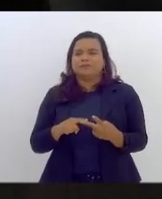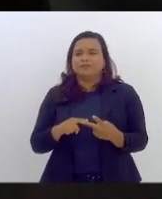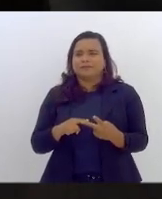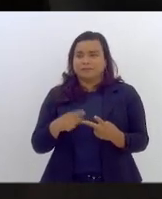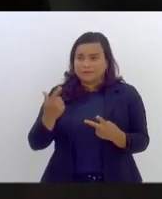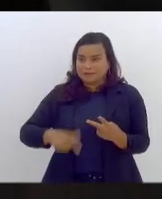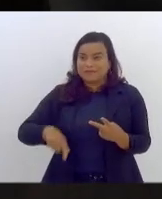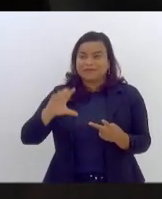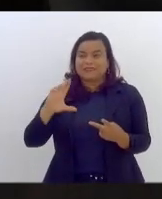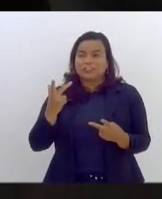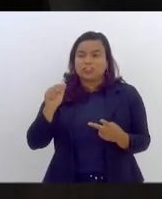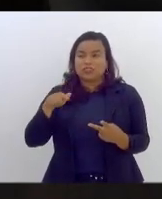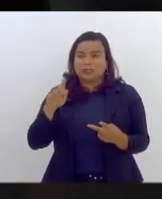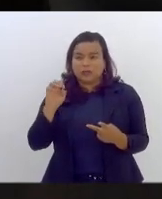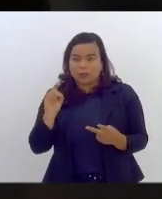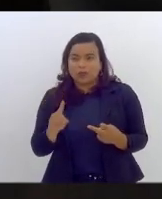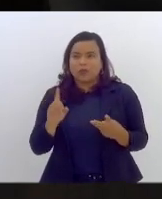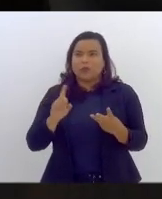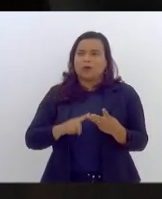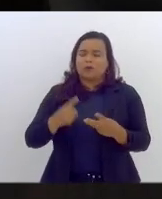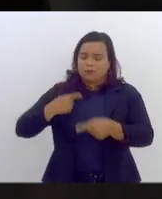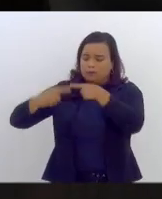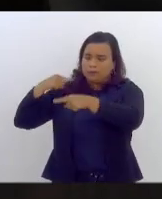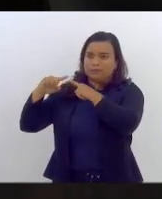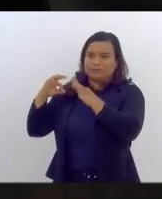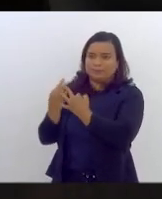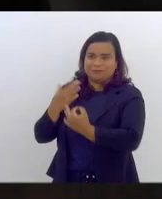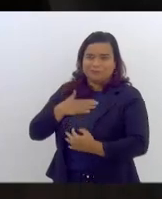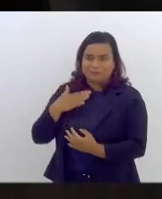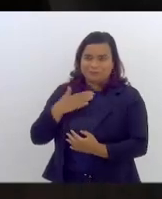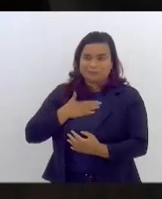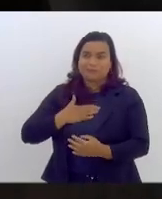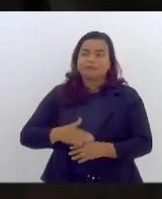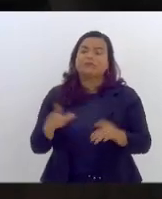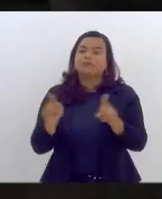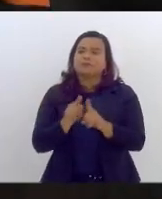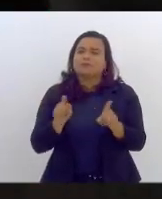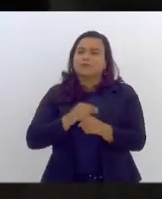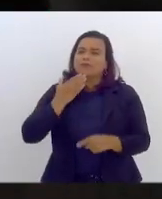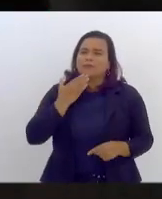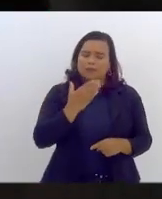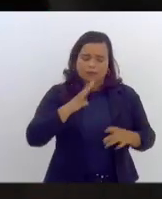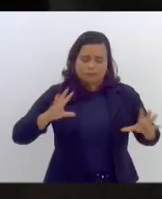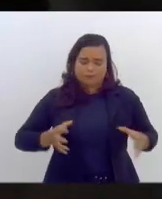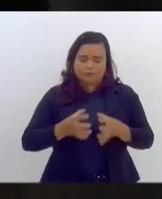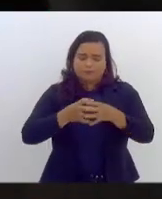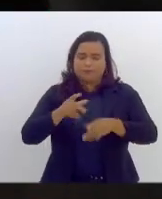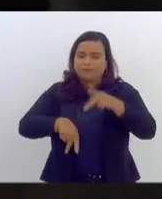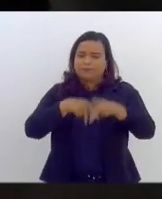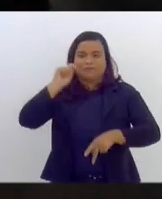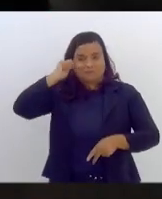a Xangô, a Gô, aos meus ancestrais. Peço a Gô, o povo negro.